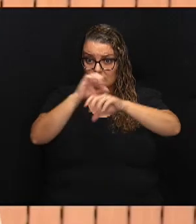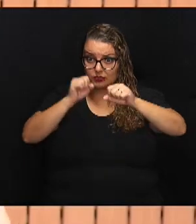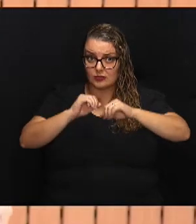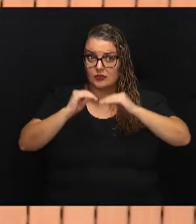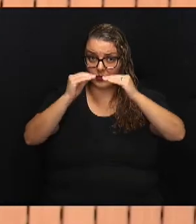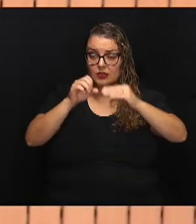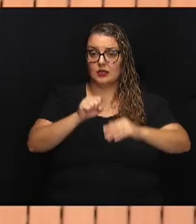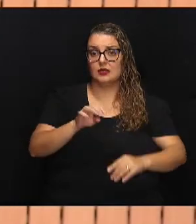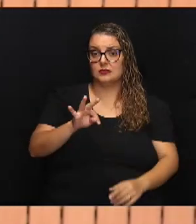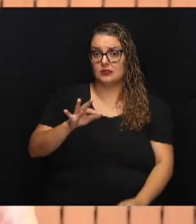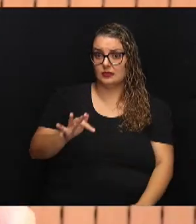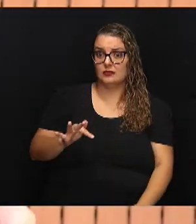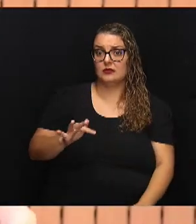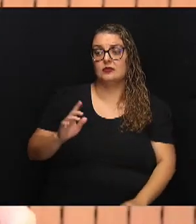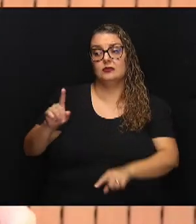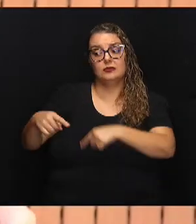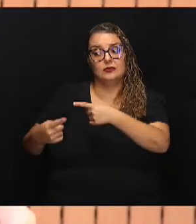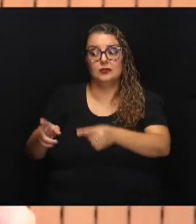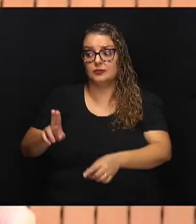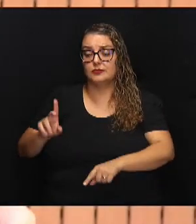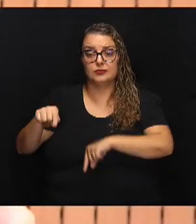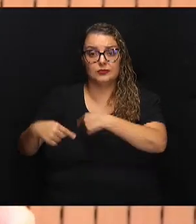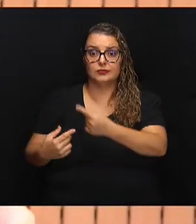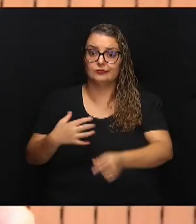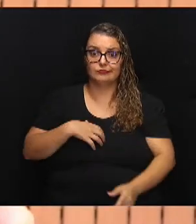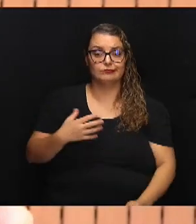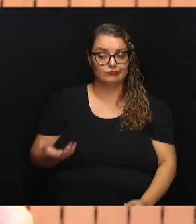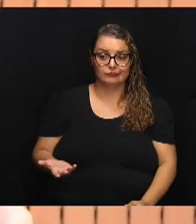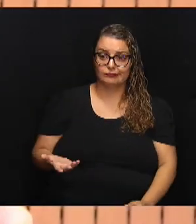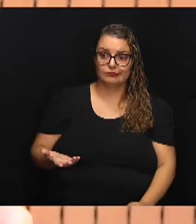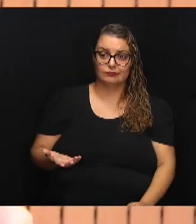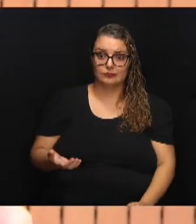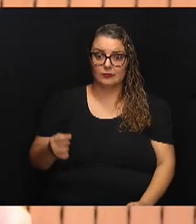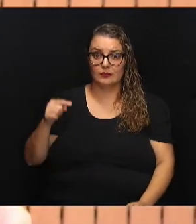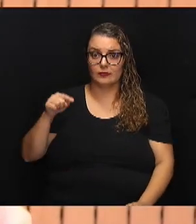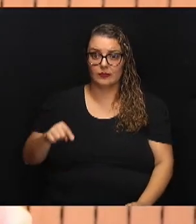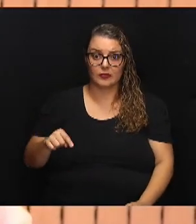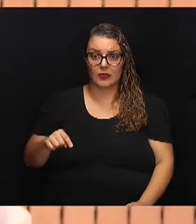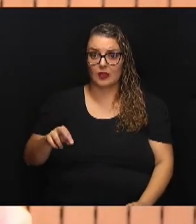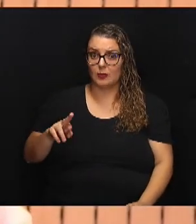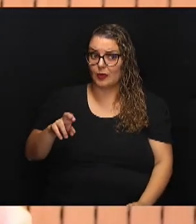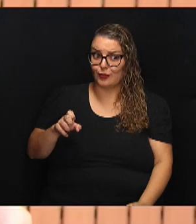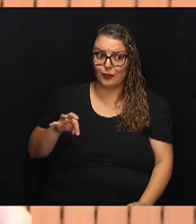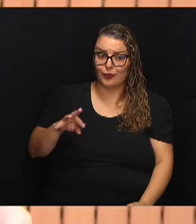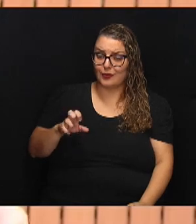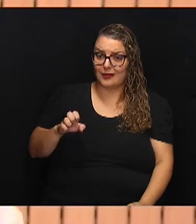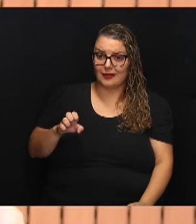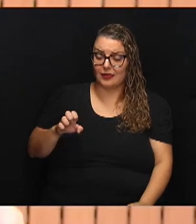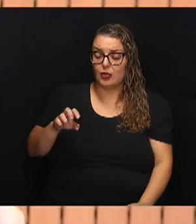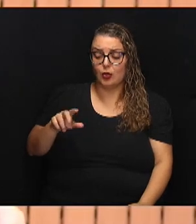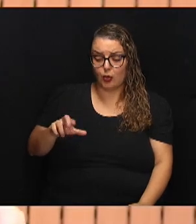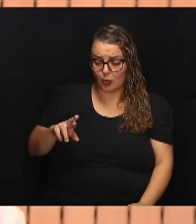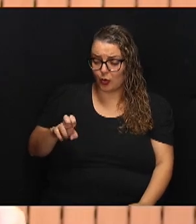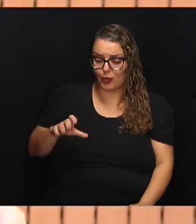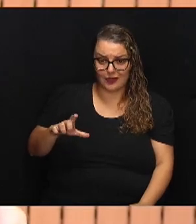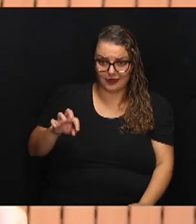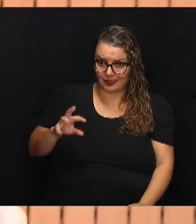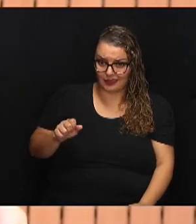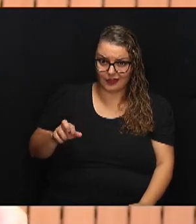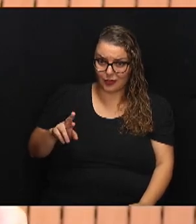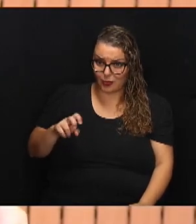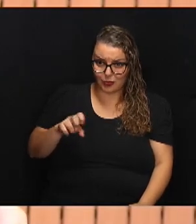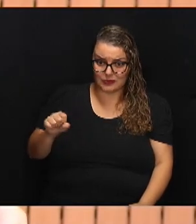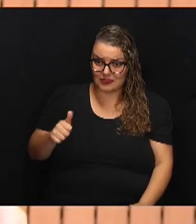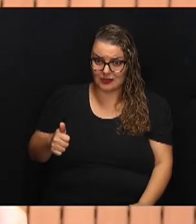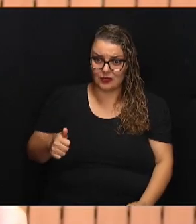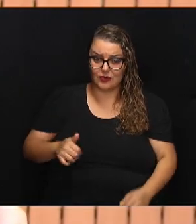outros aplicam de outra forma. Então, ali é uma roleta russa. Um paciente ele pode ter sorte de